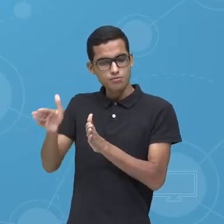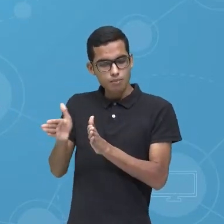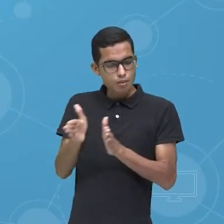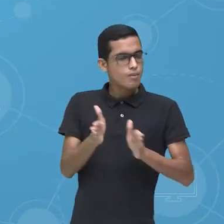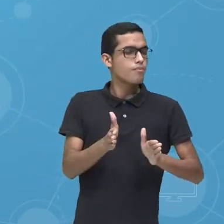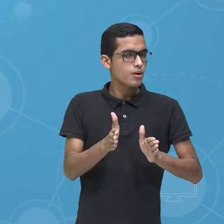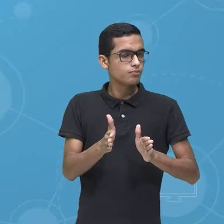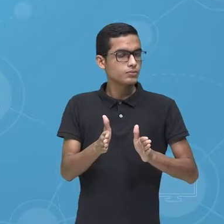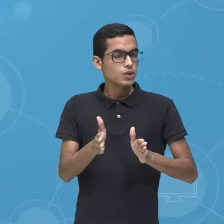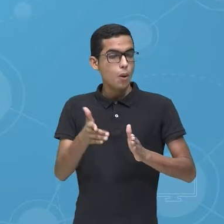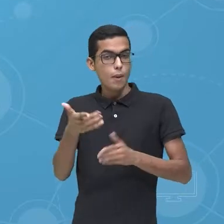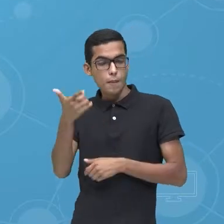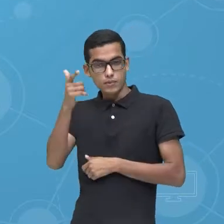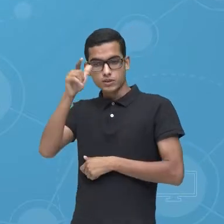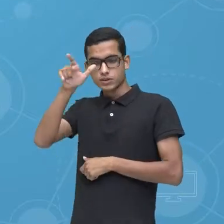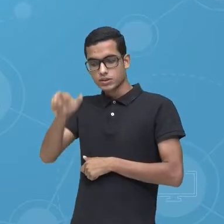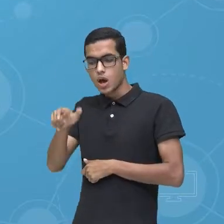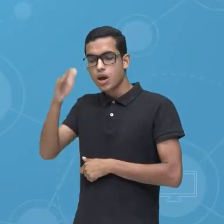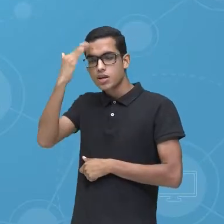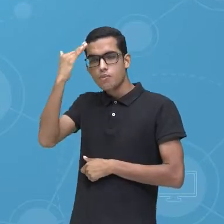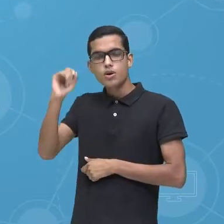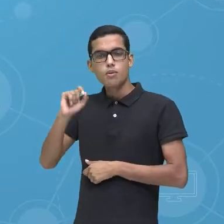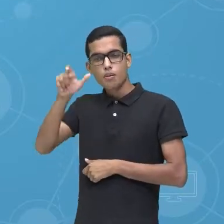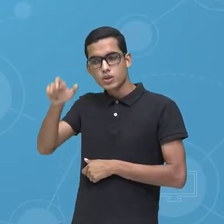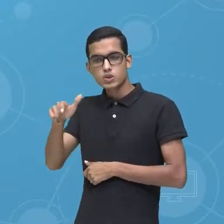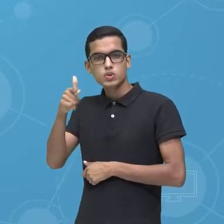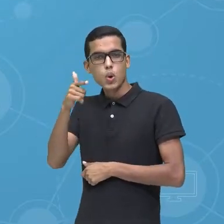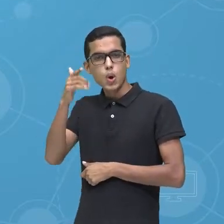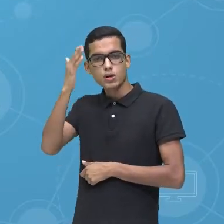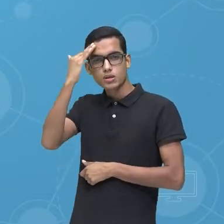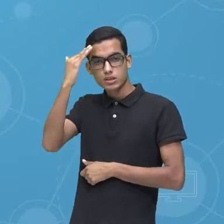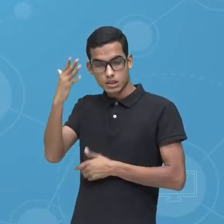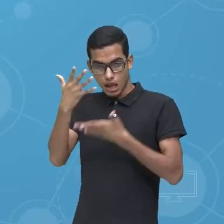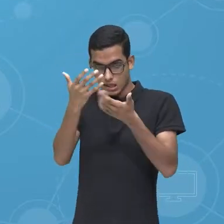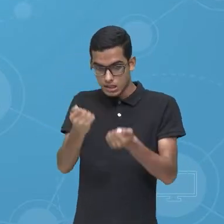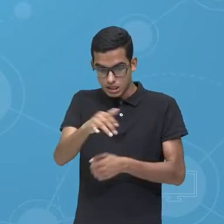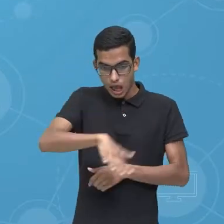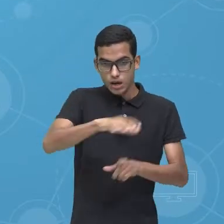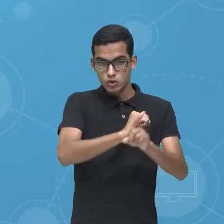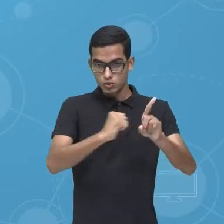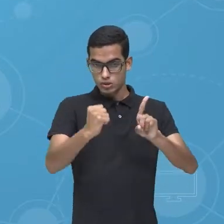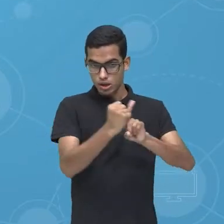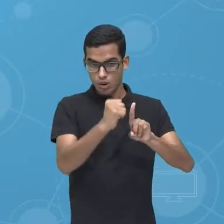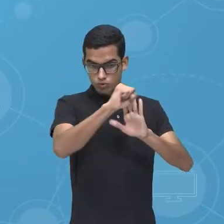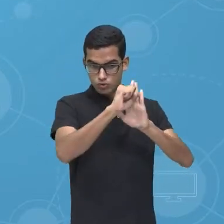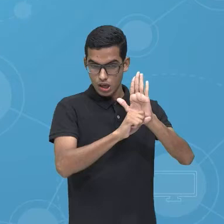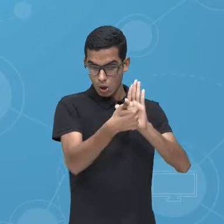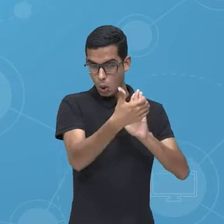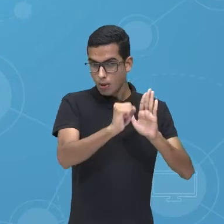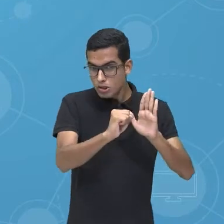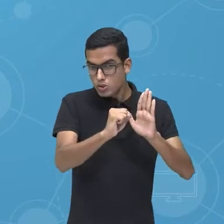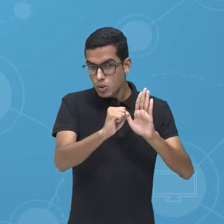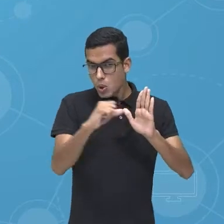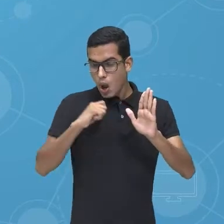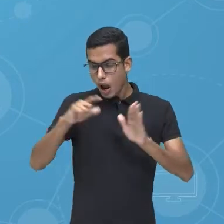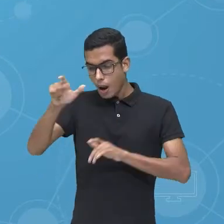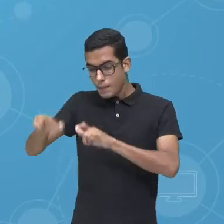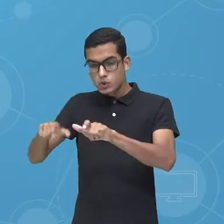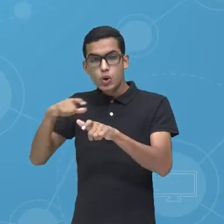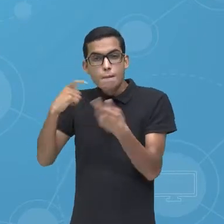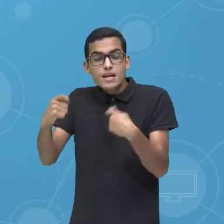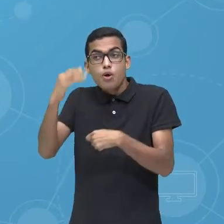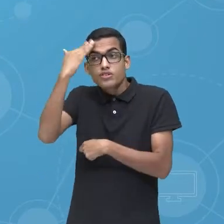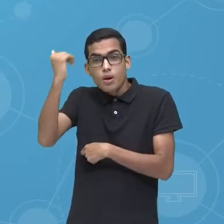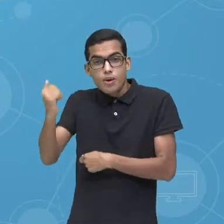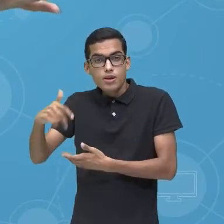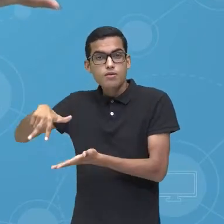pessoa ser bem aceita na sociedade, ela precisava saber dançar. Então foi aí que voltou a questão da dança com caráter cênico,